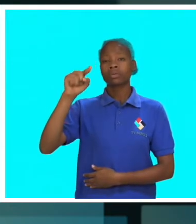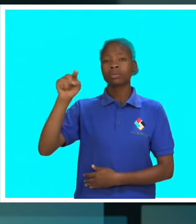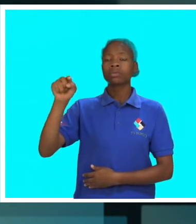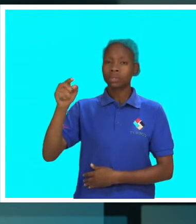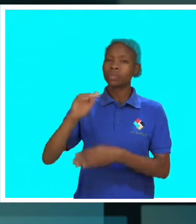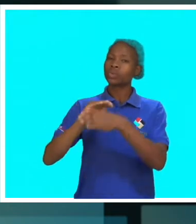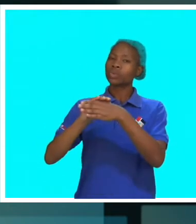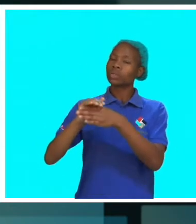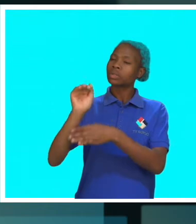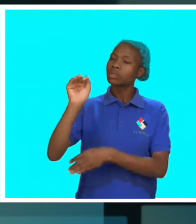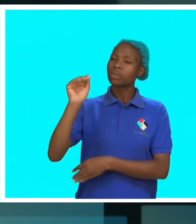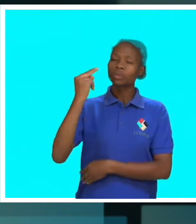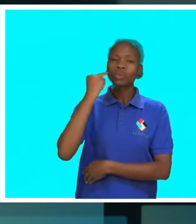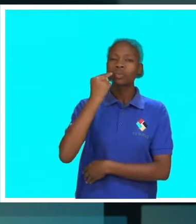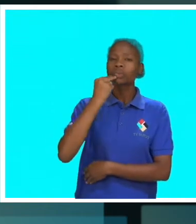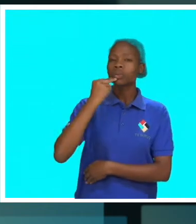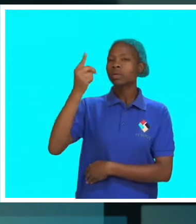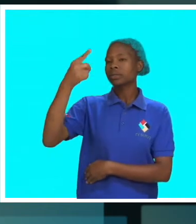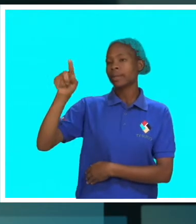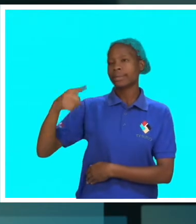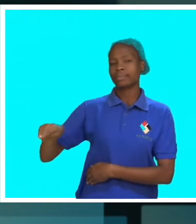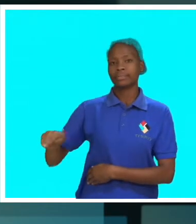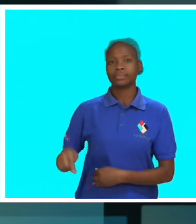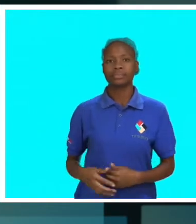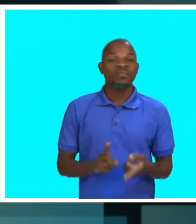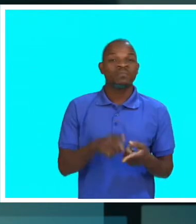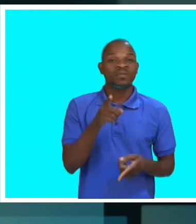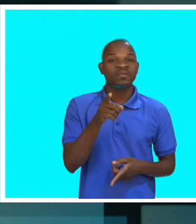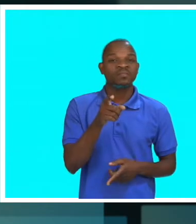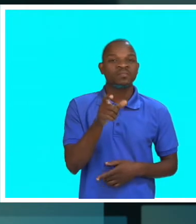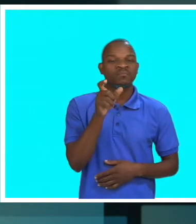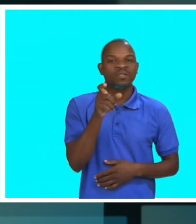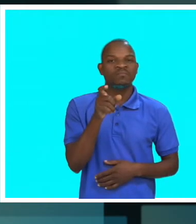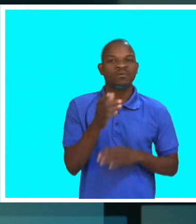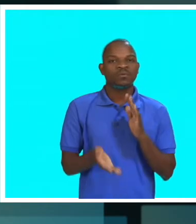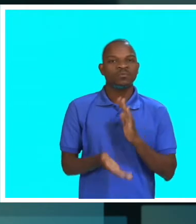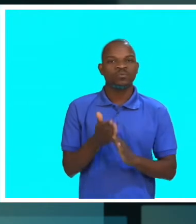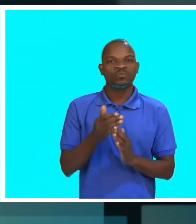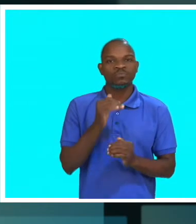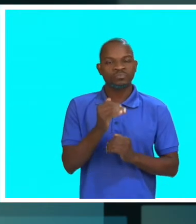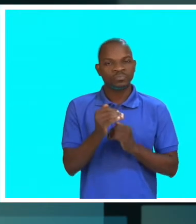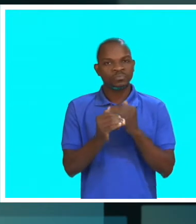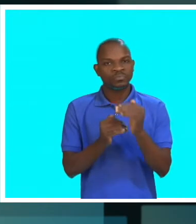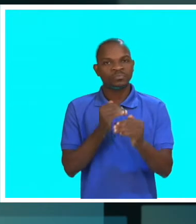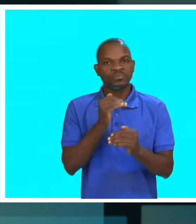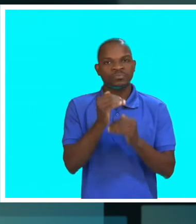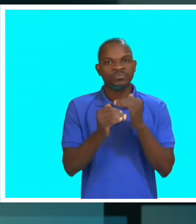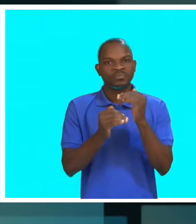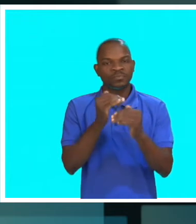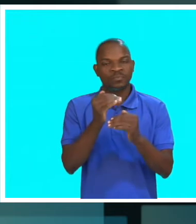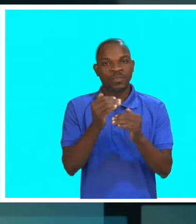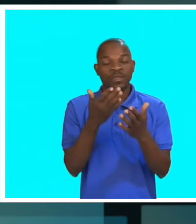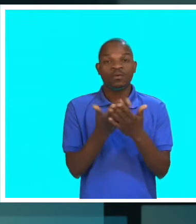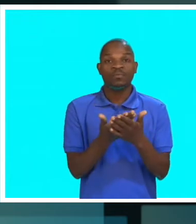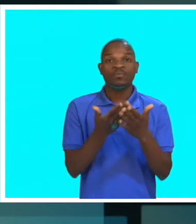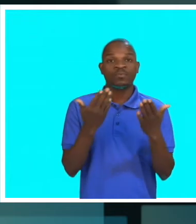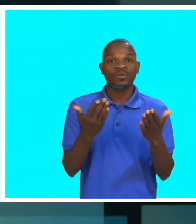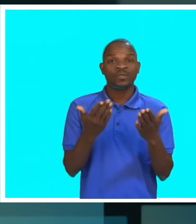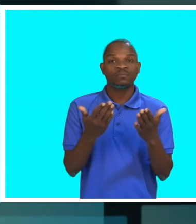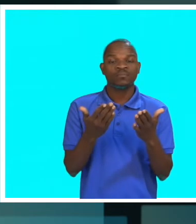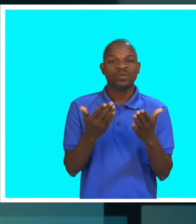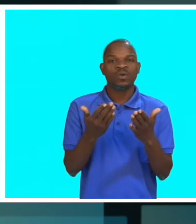designação correta é surdo. O termo também foi evoluindo, foi evoluindo porque,